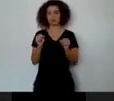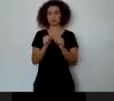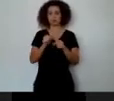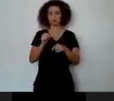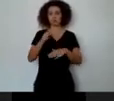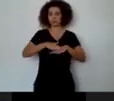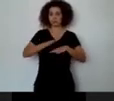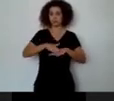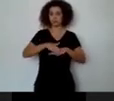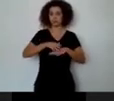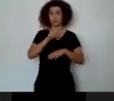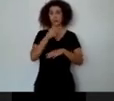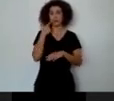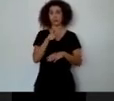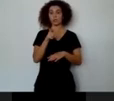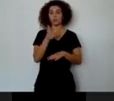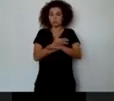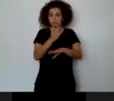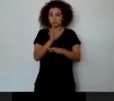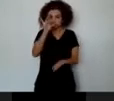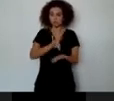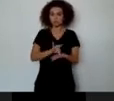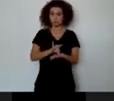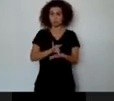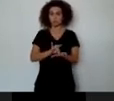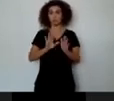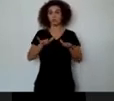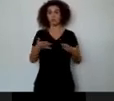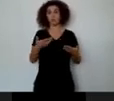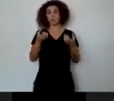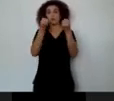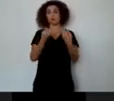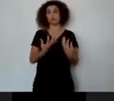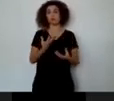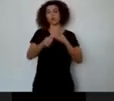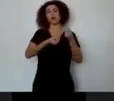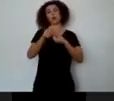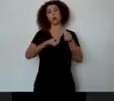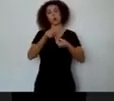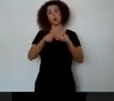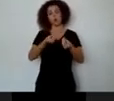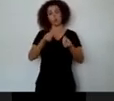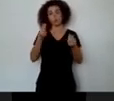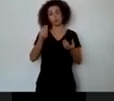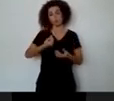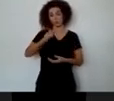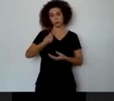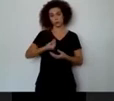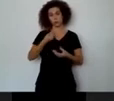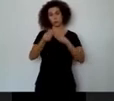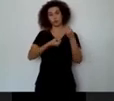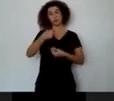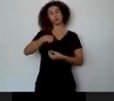para você poder colocar realmente em prática. E aí eu vou explicar um pouquinho como funciona e explicar como que ele foi construído e